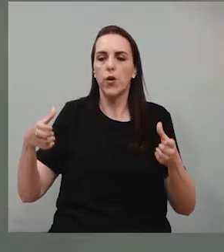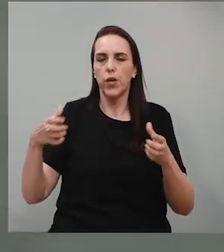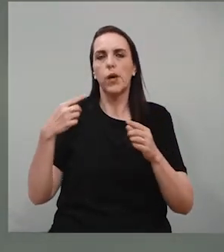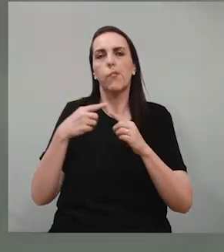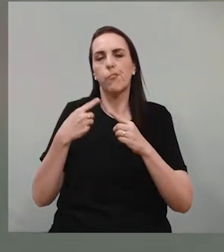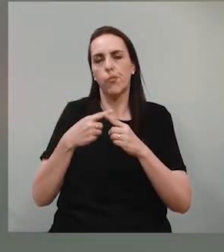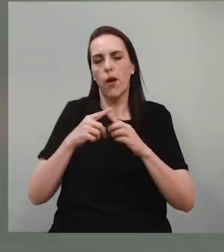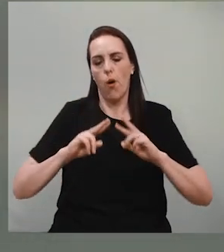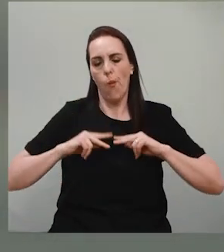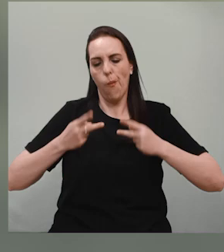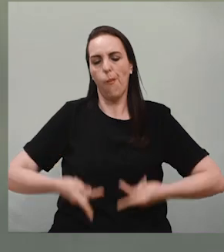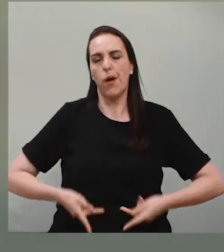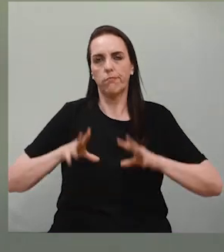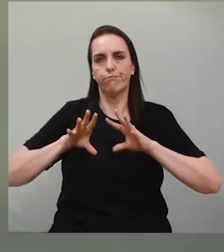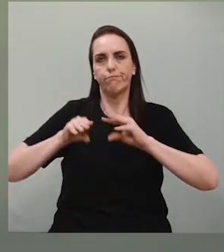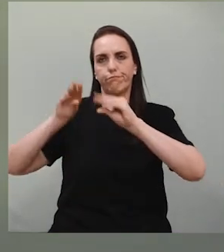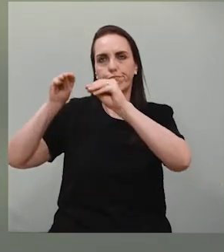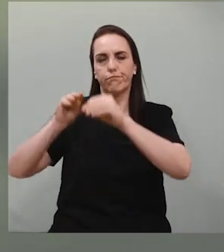atrelado à intervenção humana.